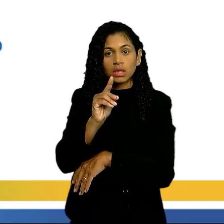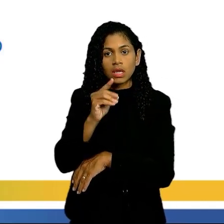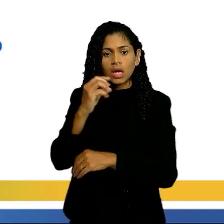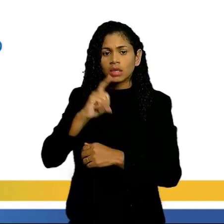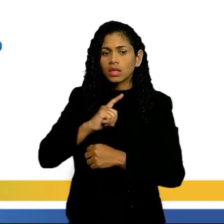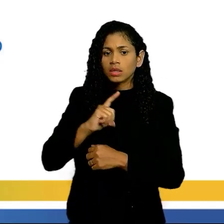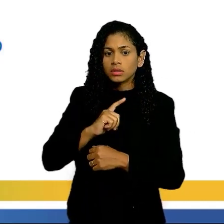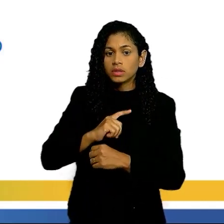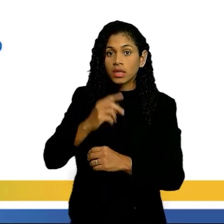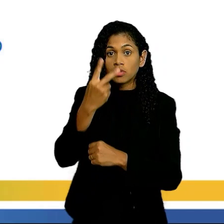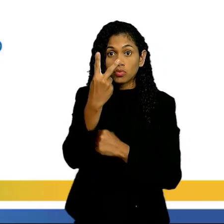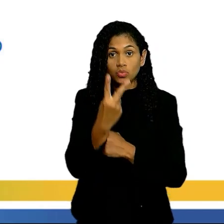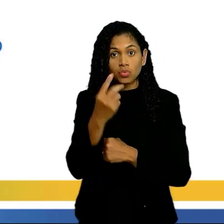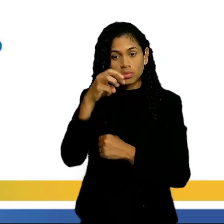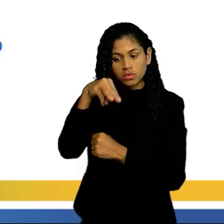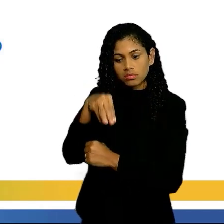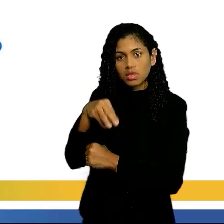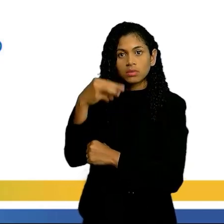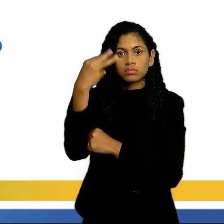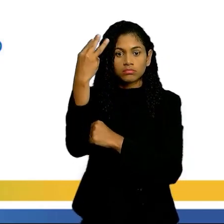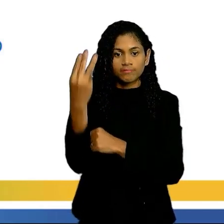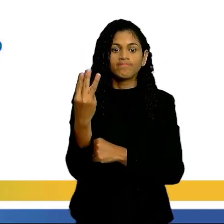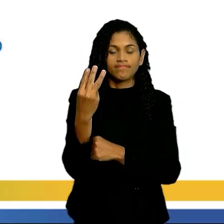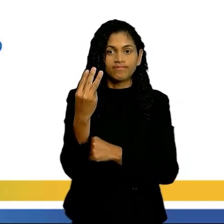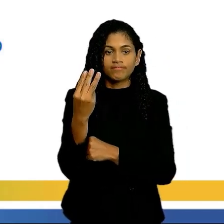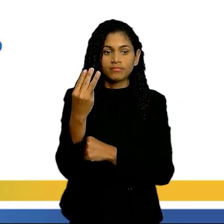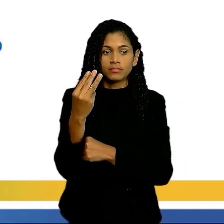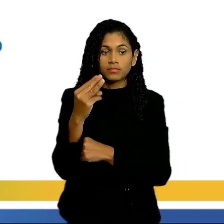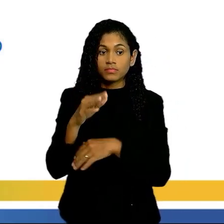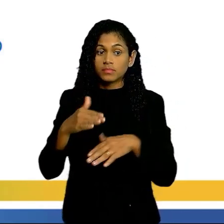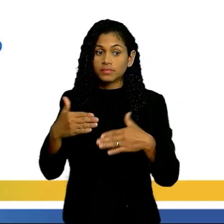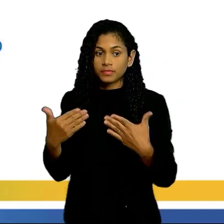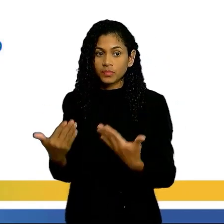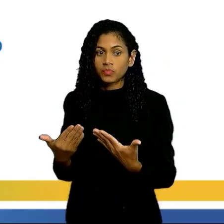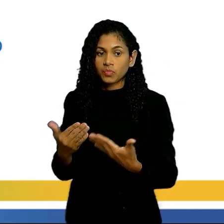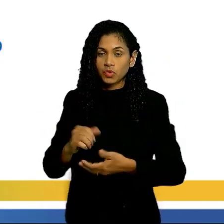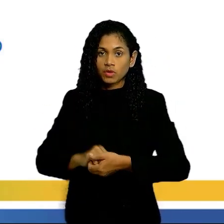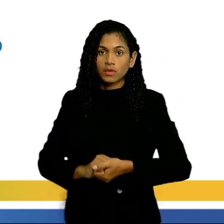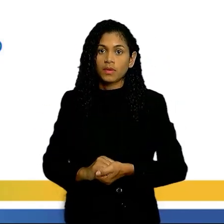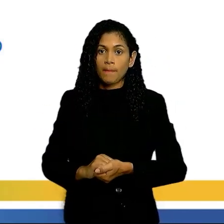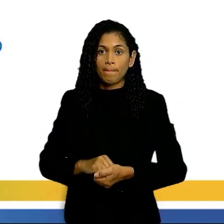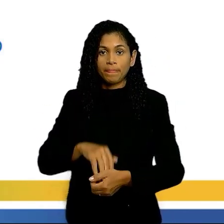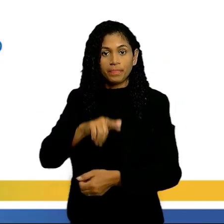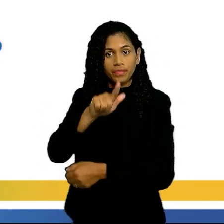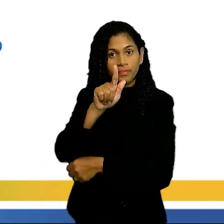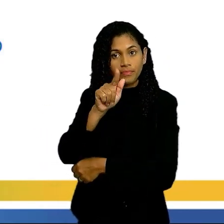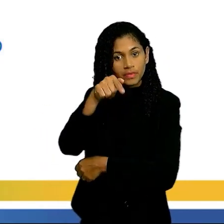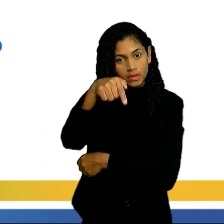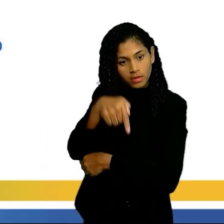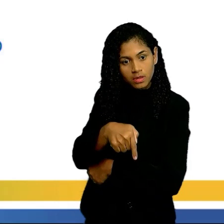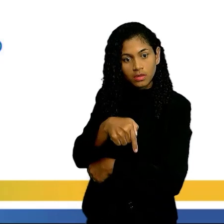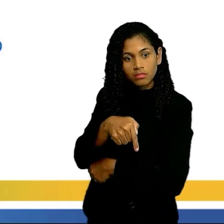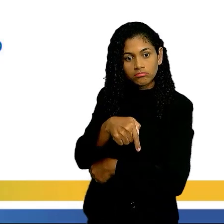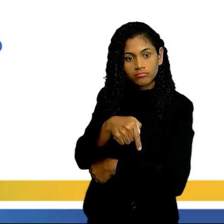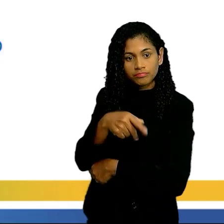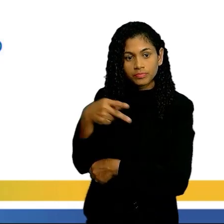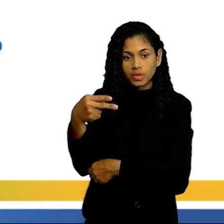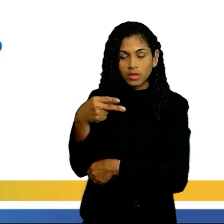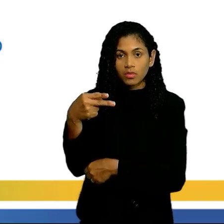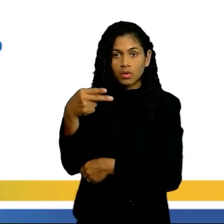O que, nesse caso aí, ele é a prisma, tá? Então, nós vamos ter Q é igual